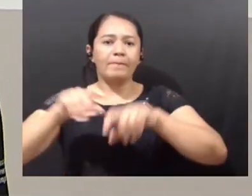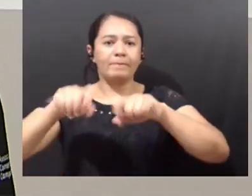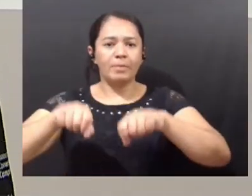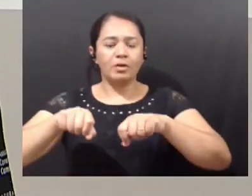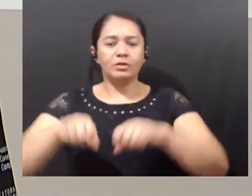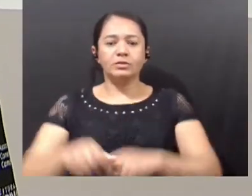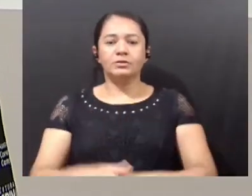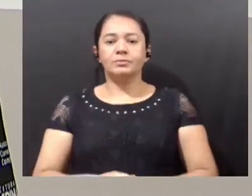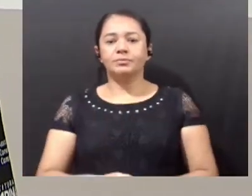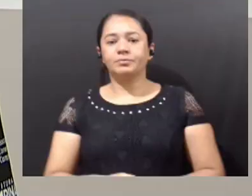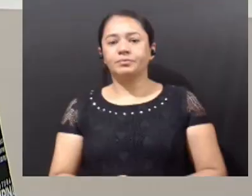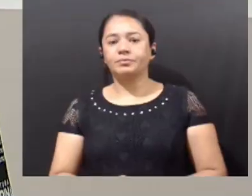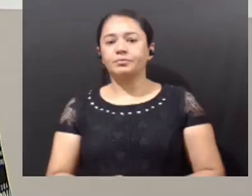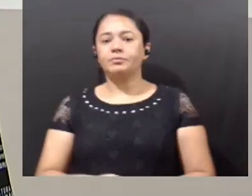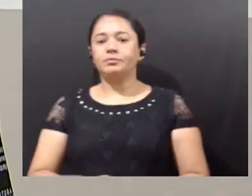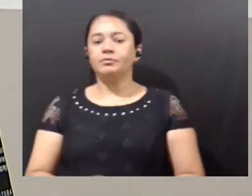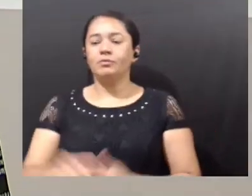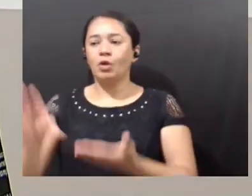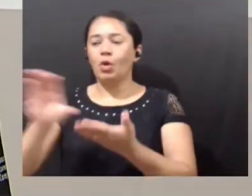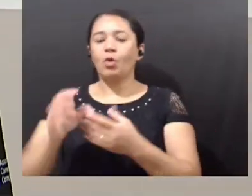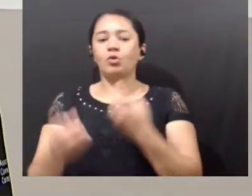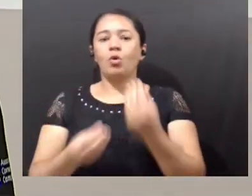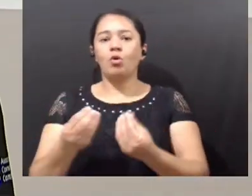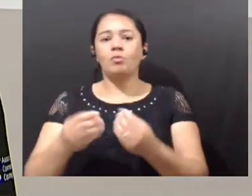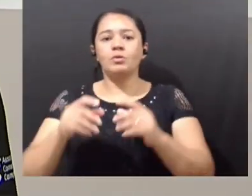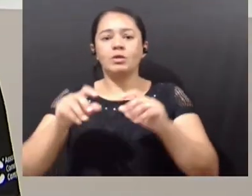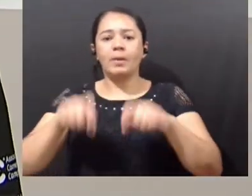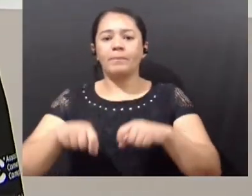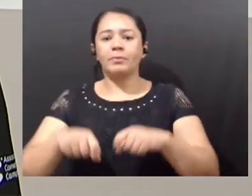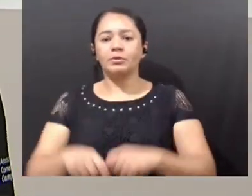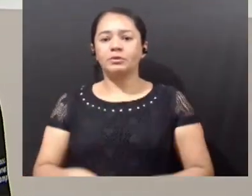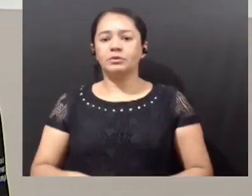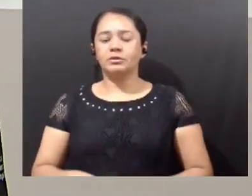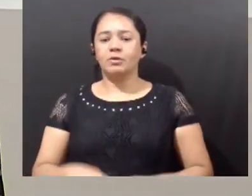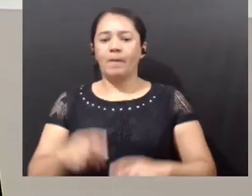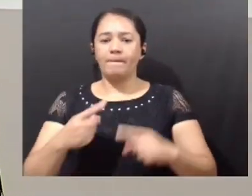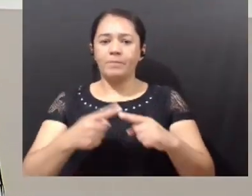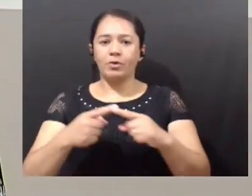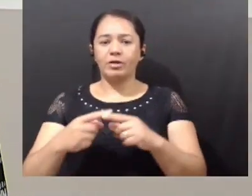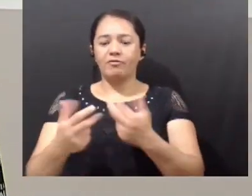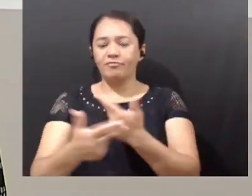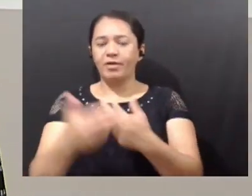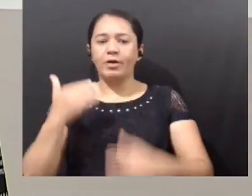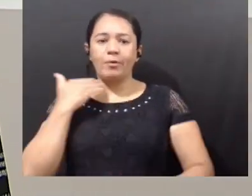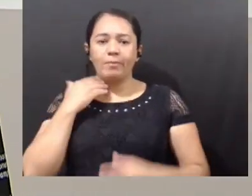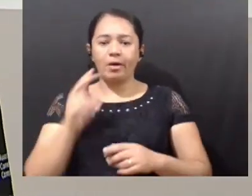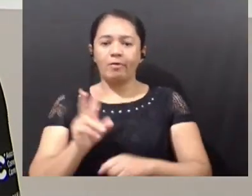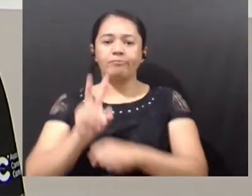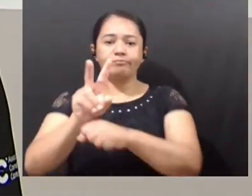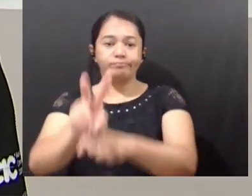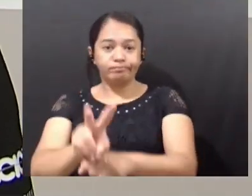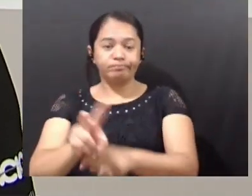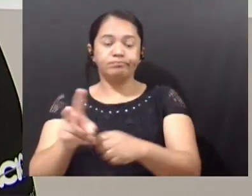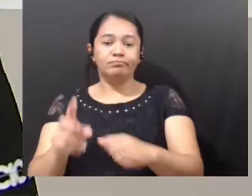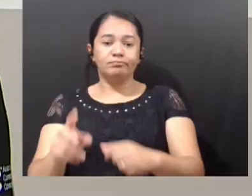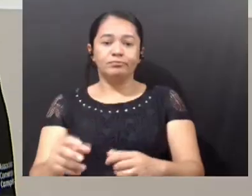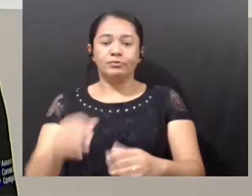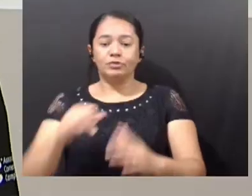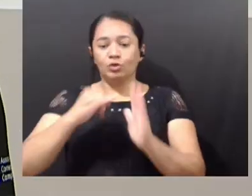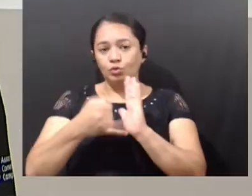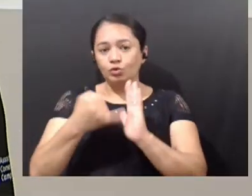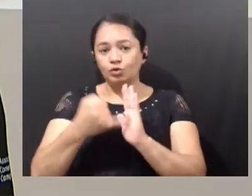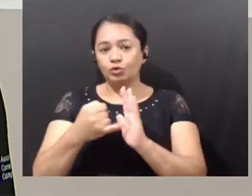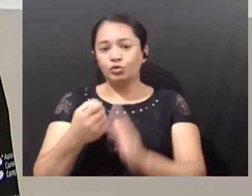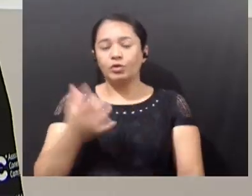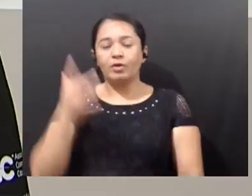um recurso, né, que tem vários setores, vários bancos que emprestam essas coisas, com juros que é muito facilitado. A gente estava